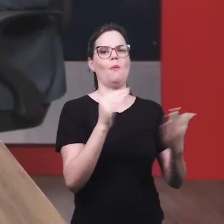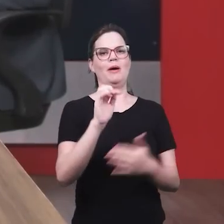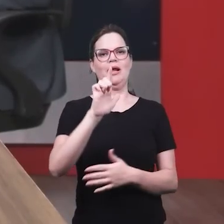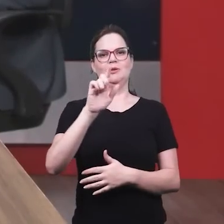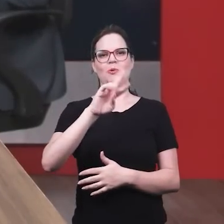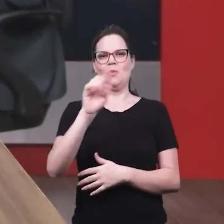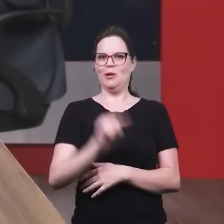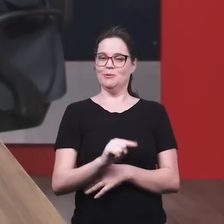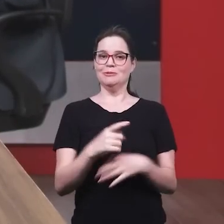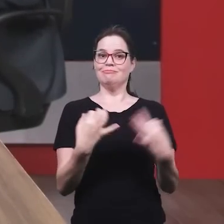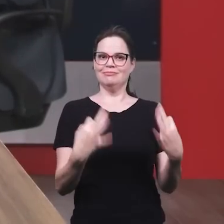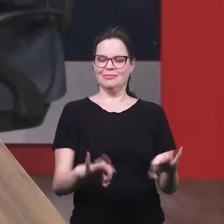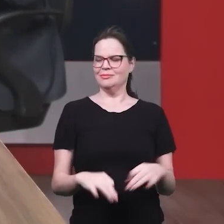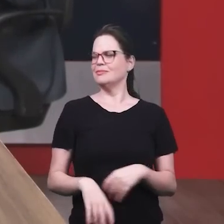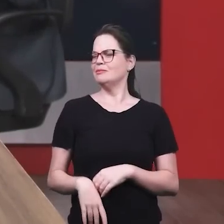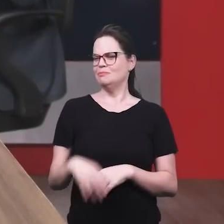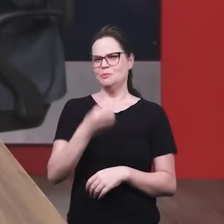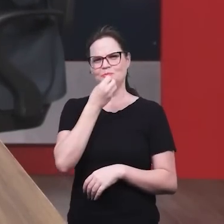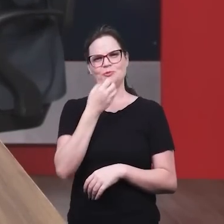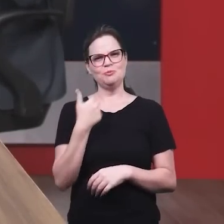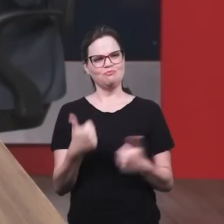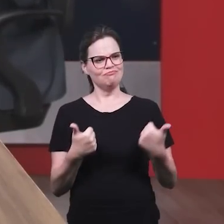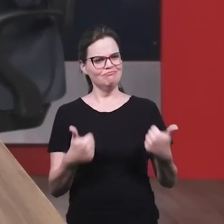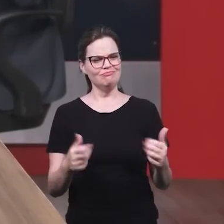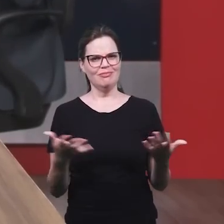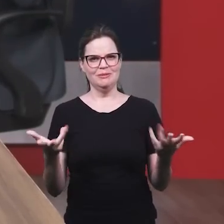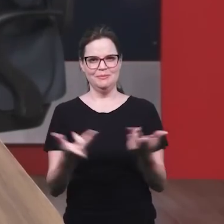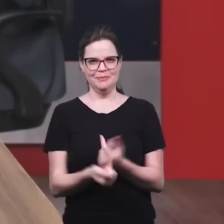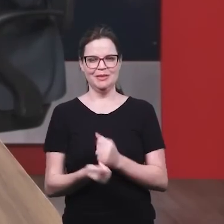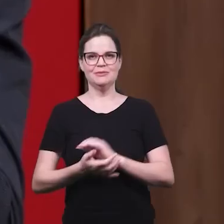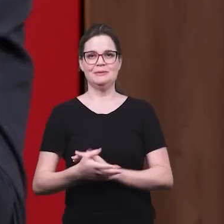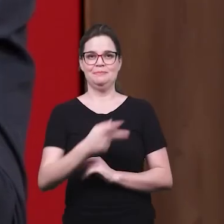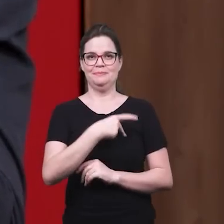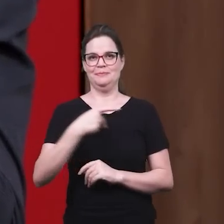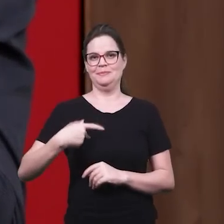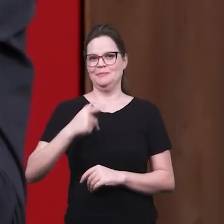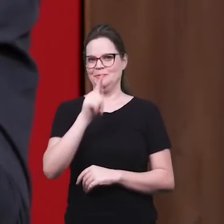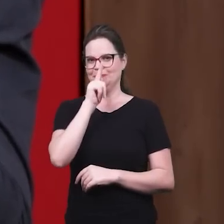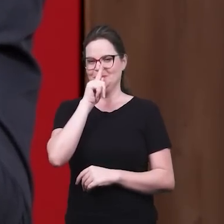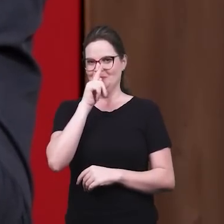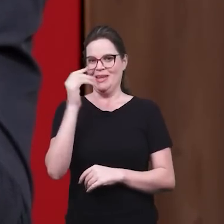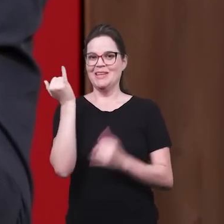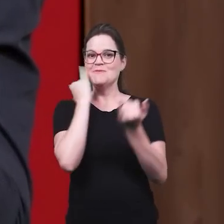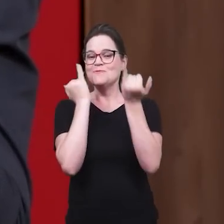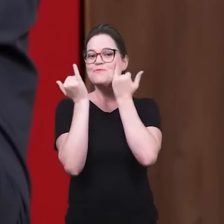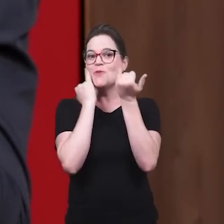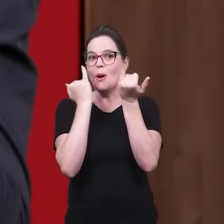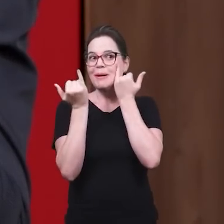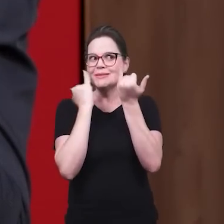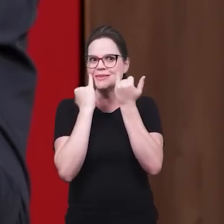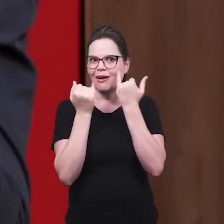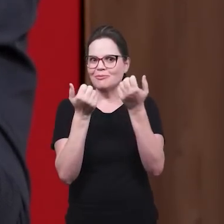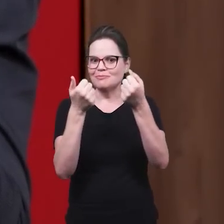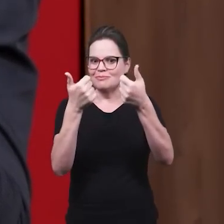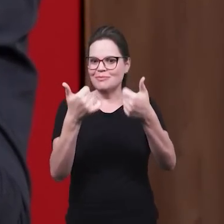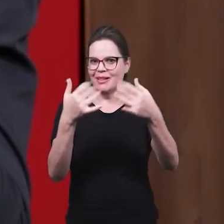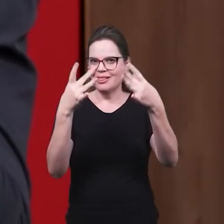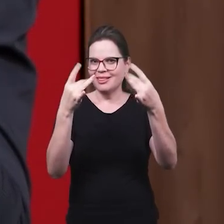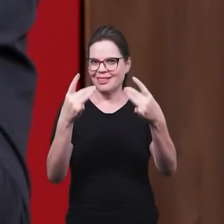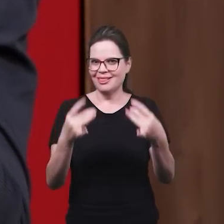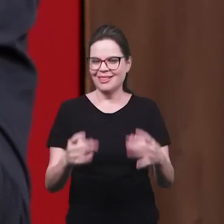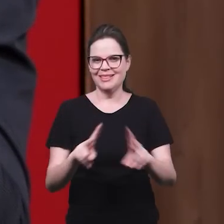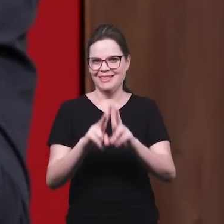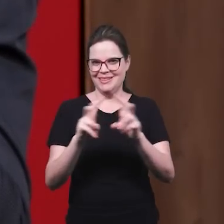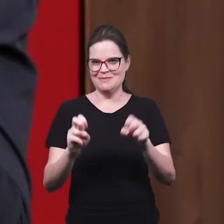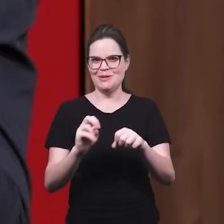Muito bom, né? Maravilha. O pastor Gilson, ele trouxe muitas informações com relação à cidade